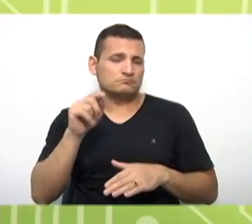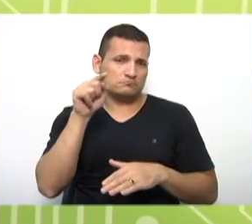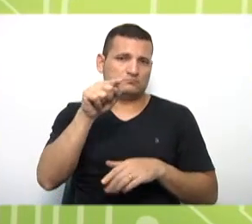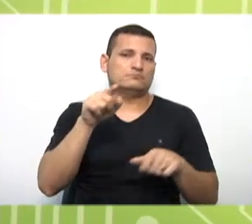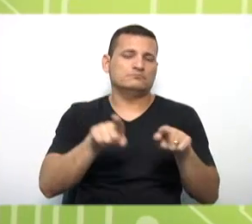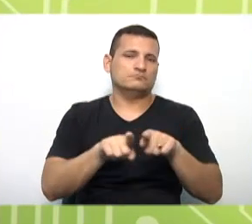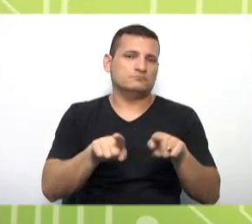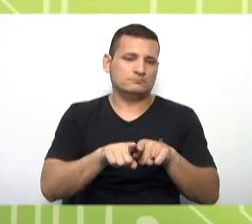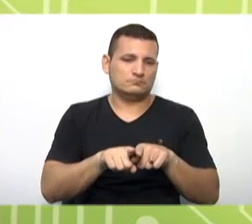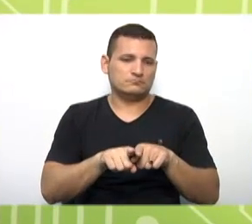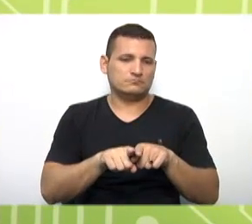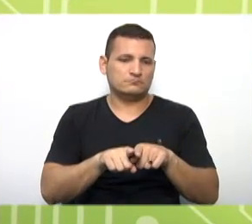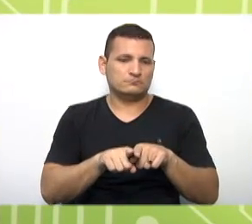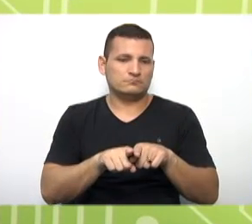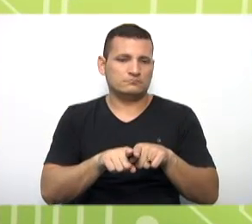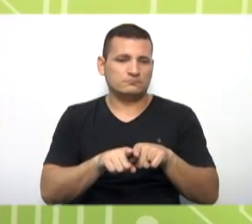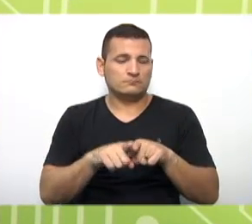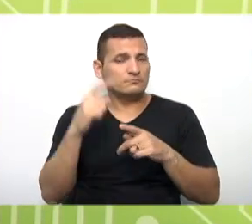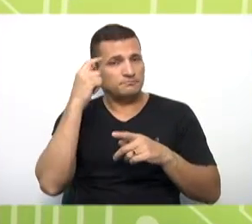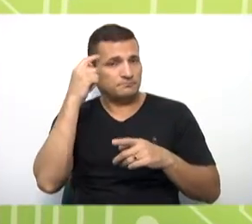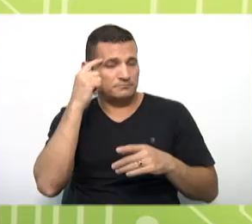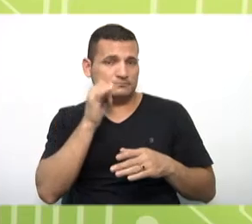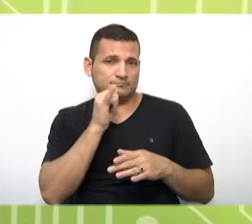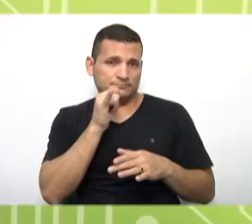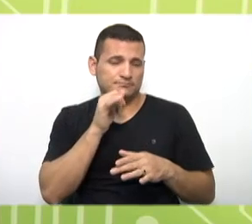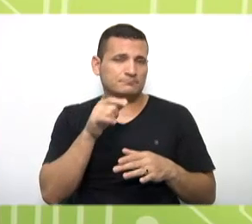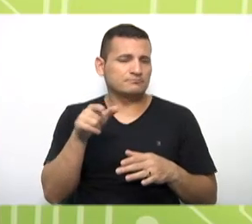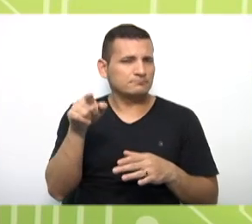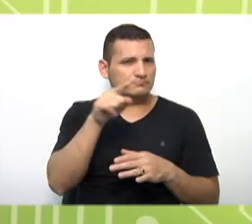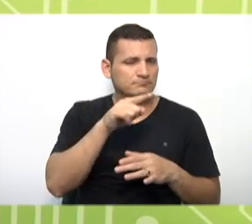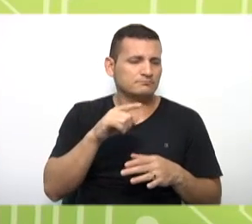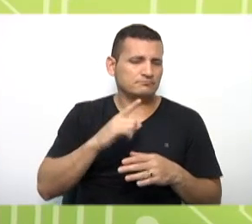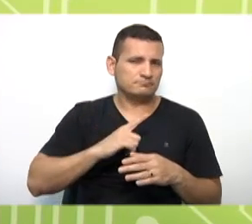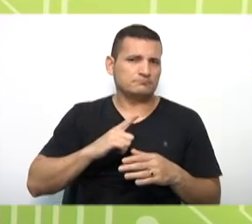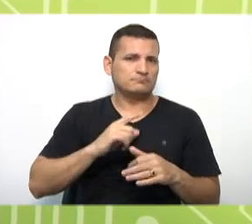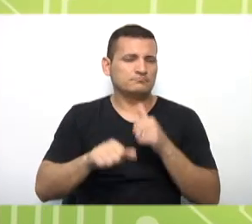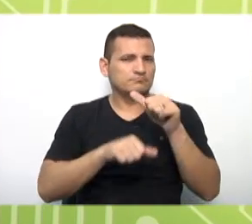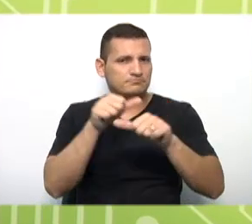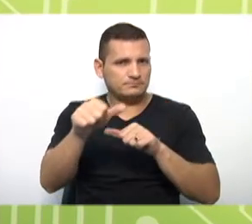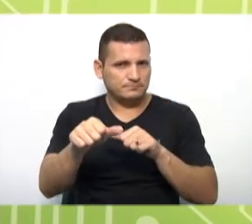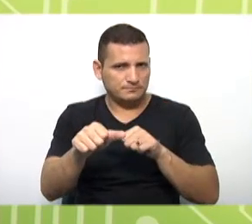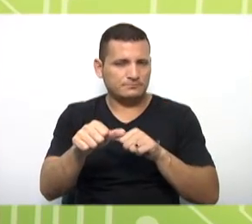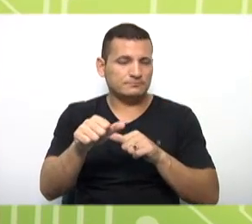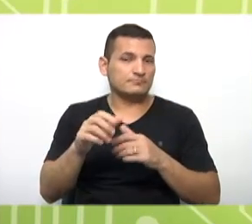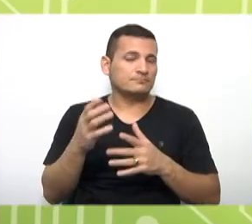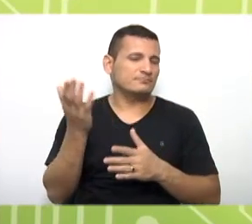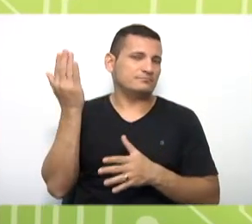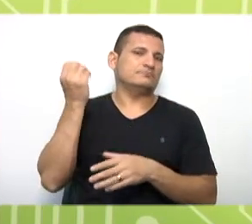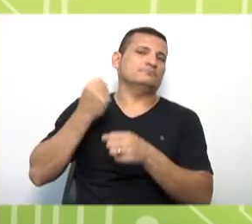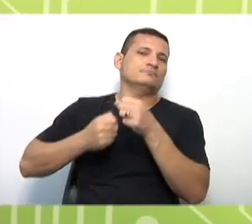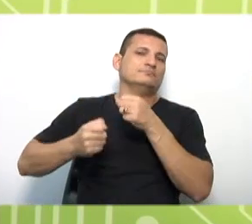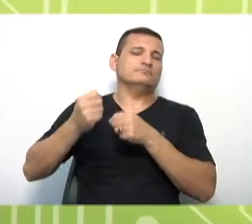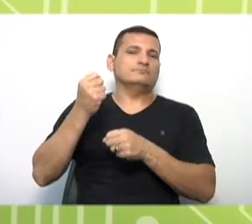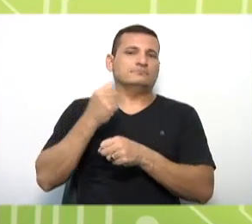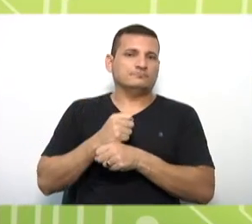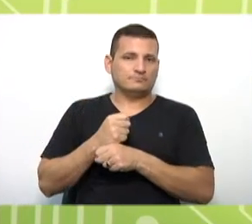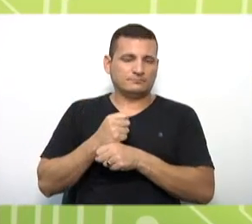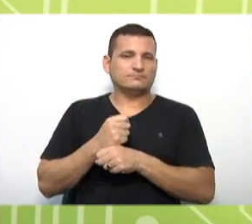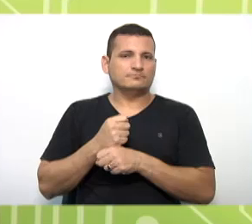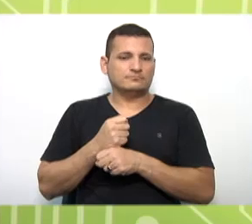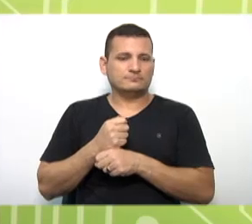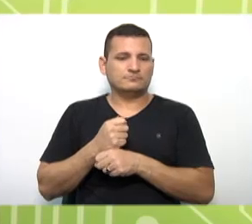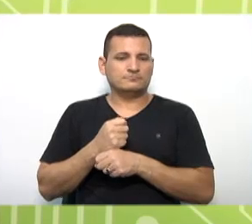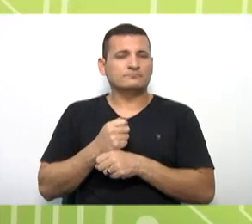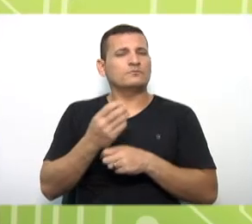mesmo. Vamos pensar aí numa questão, vocês passaram por uma mudança o ano passado, na forma de